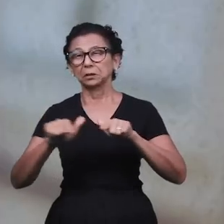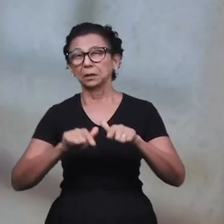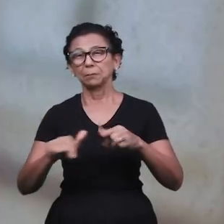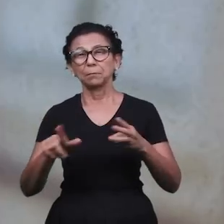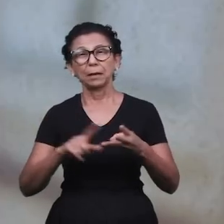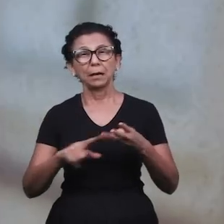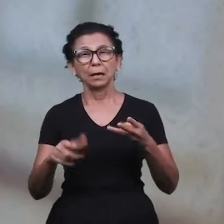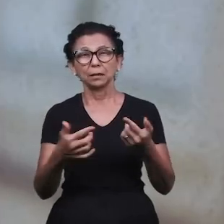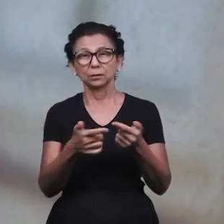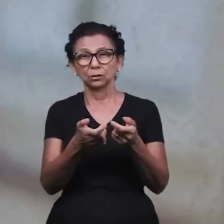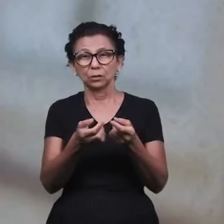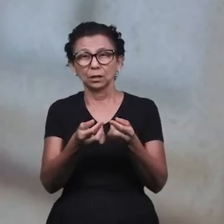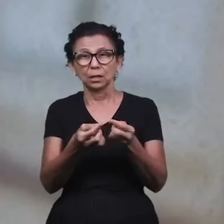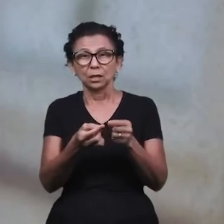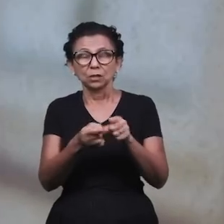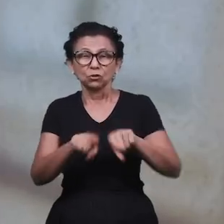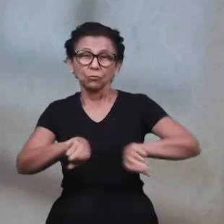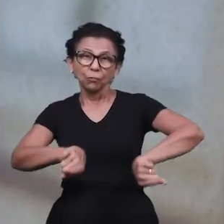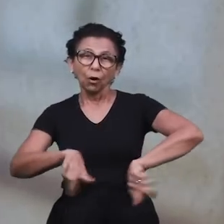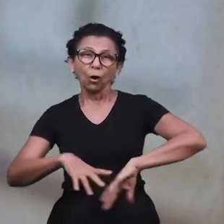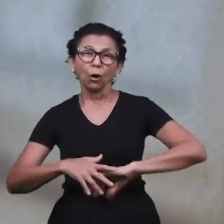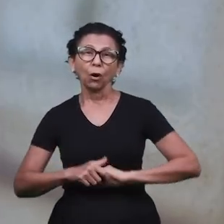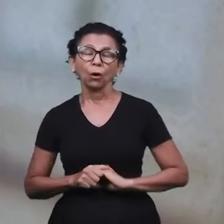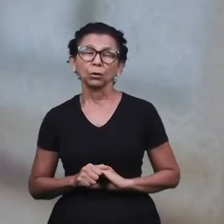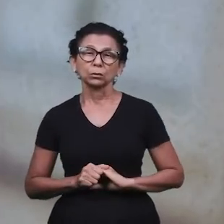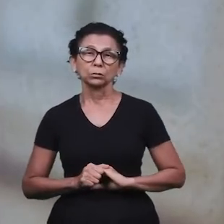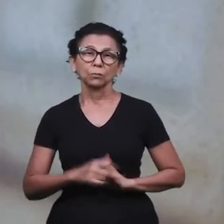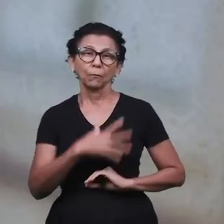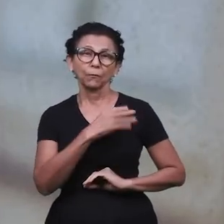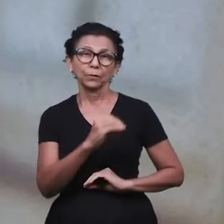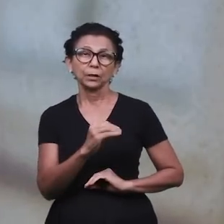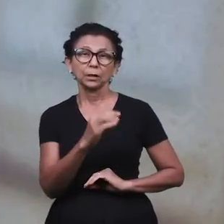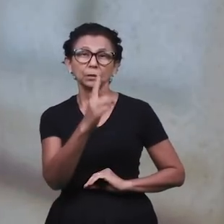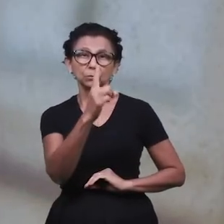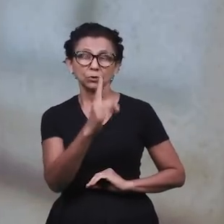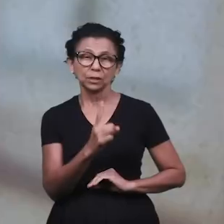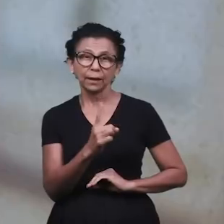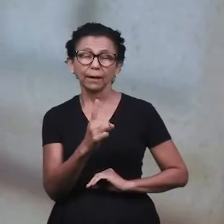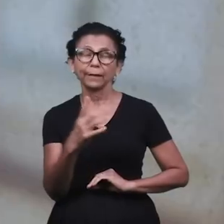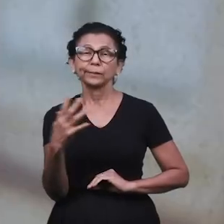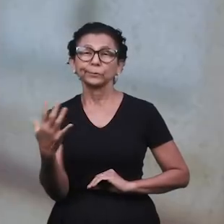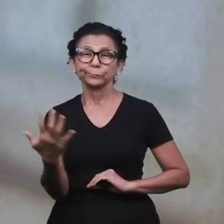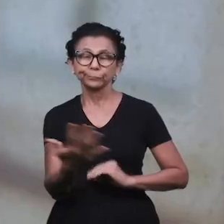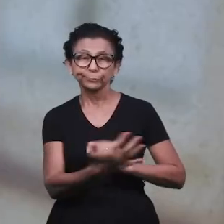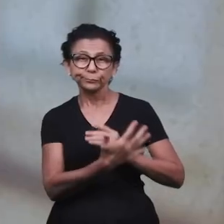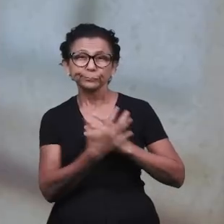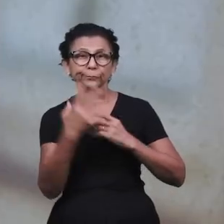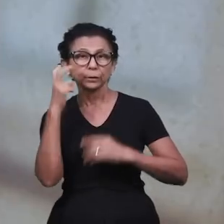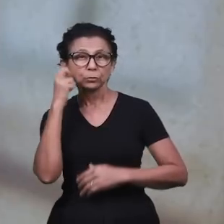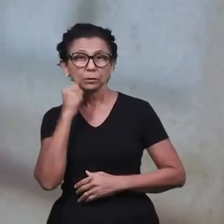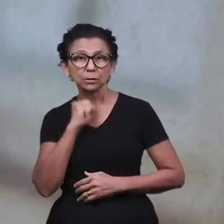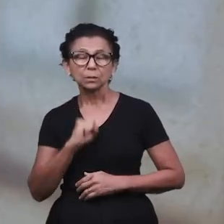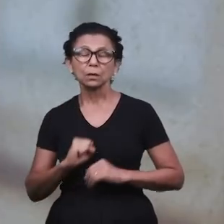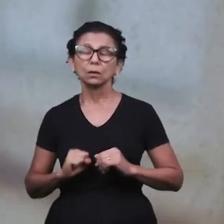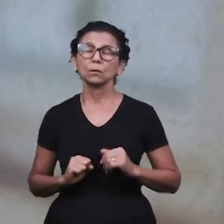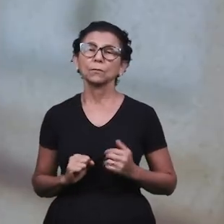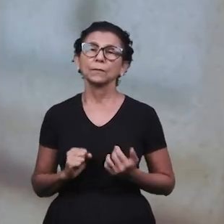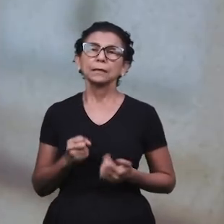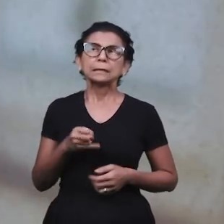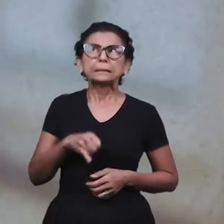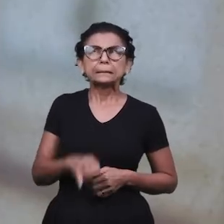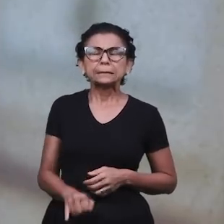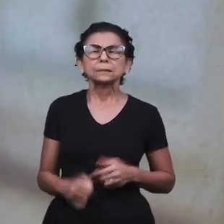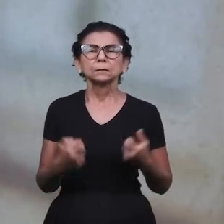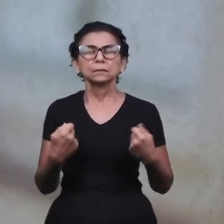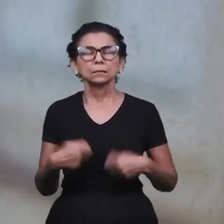filhos, de divórcio, pensão alimentícia e também processos complexos que exijam alguma